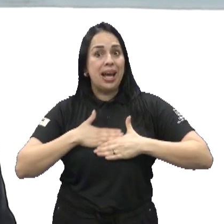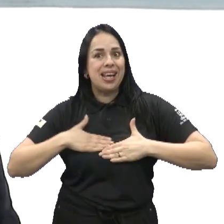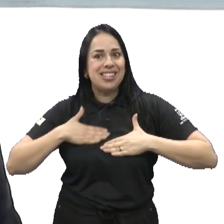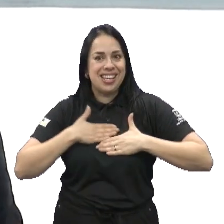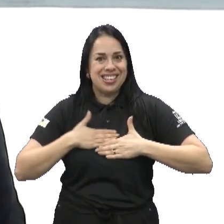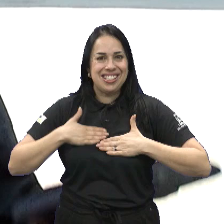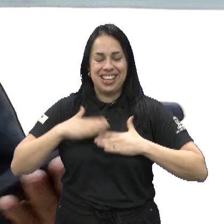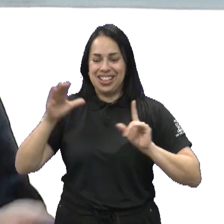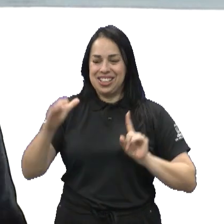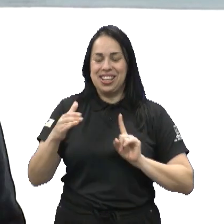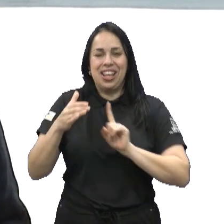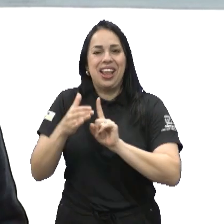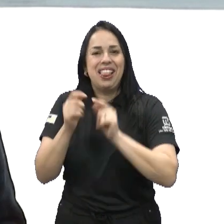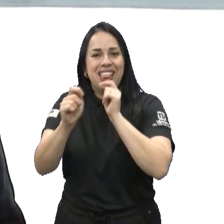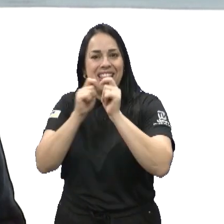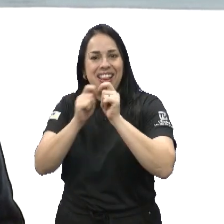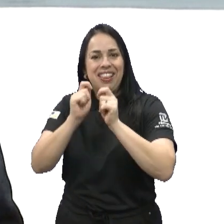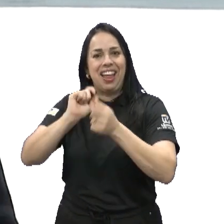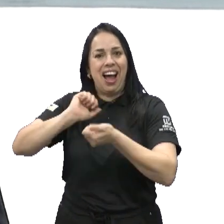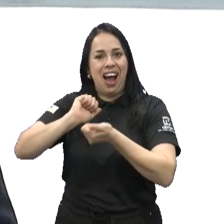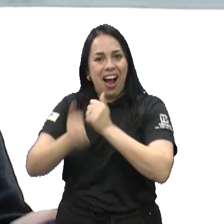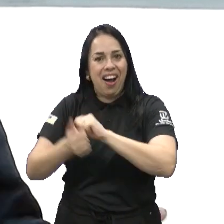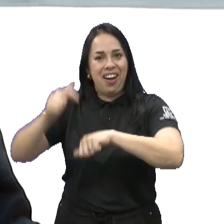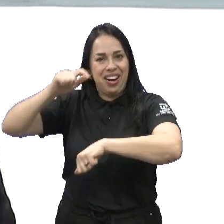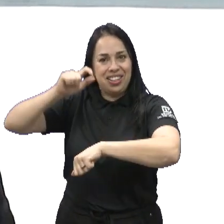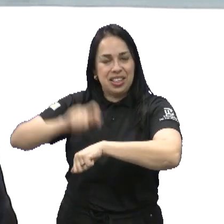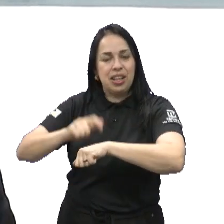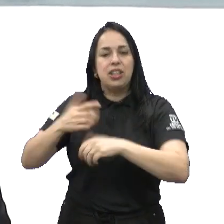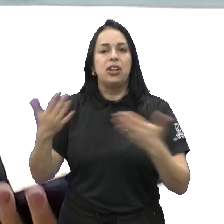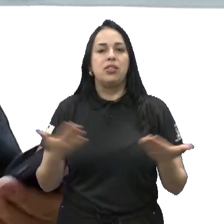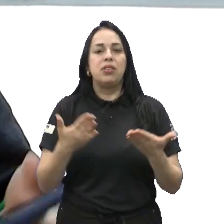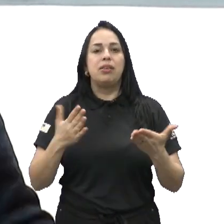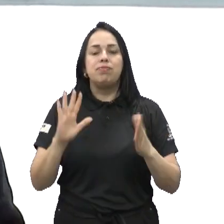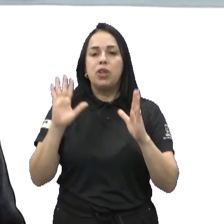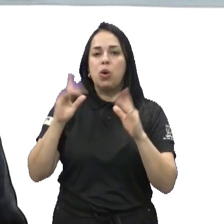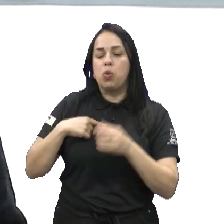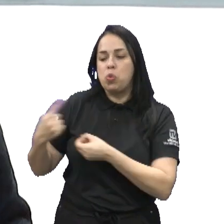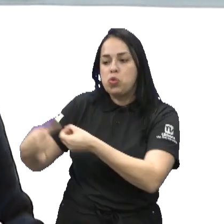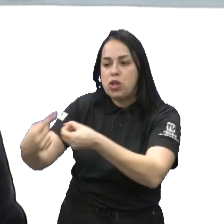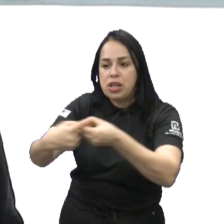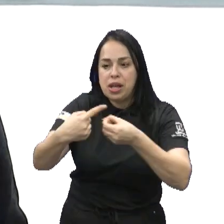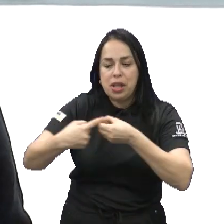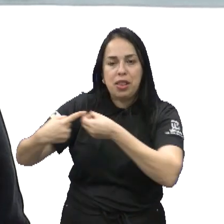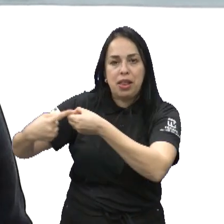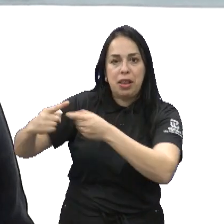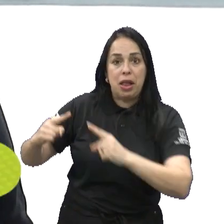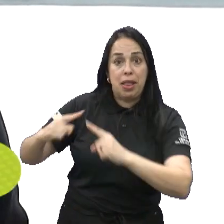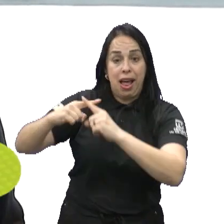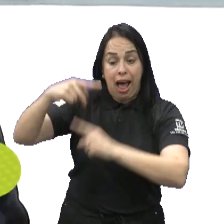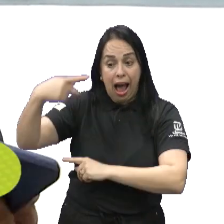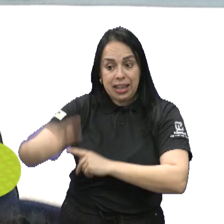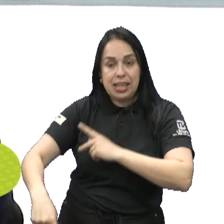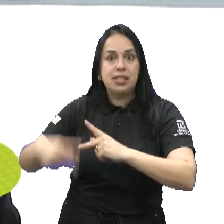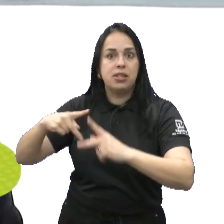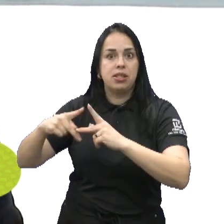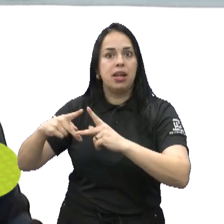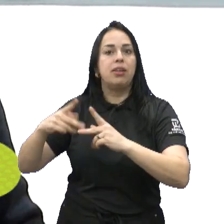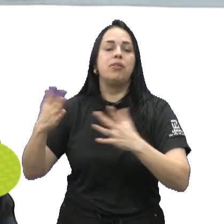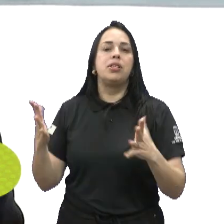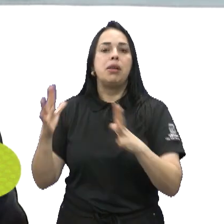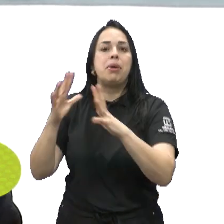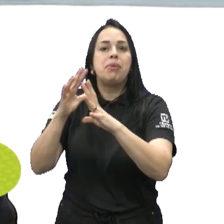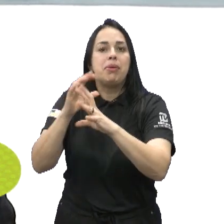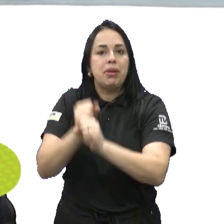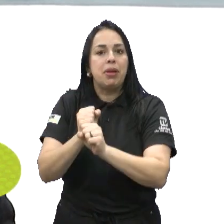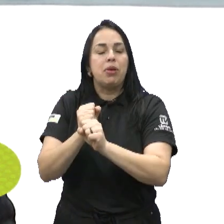Hora do Esporte. A gente veio fazer um balanço, de como que foi os Jogos Regionais que foram realizados aqui na nossa cidade, onde São José conquistou